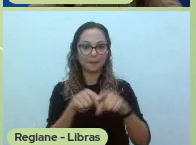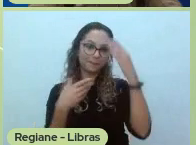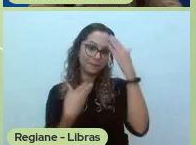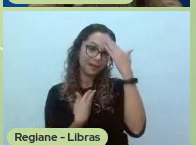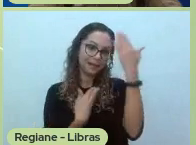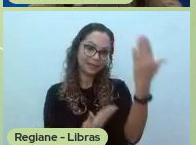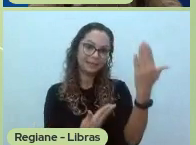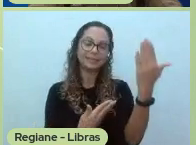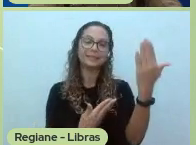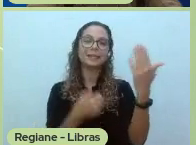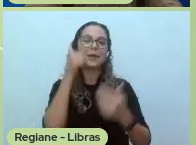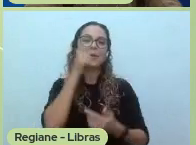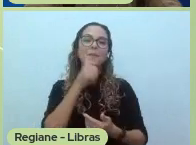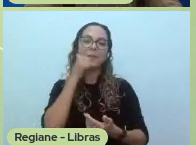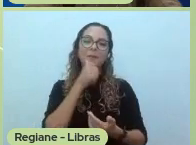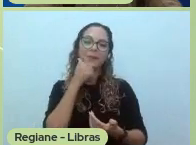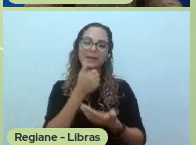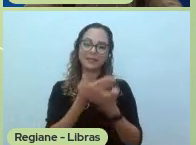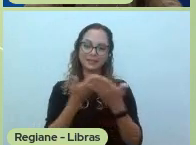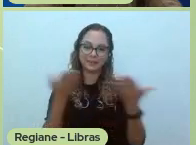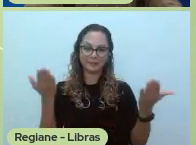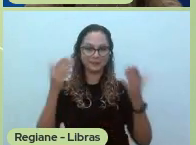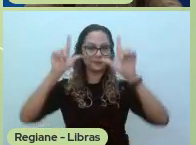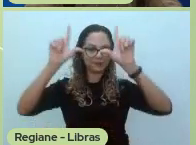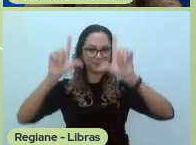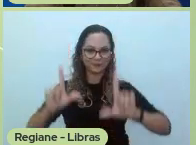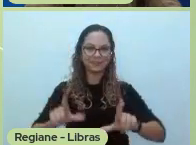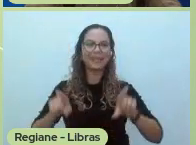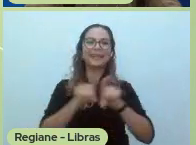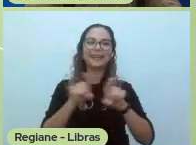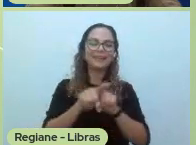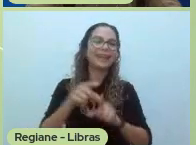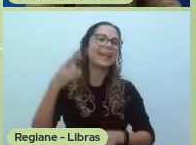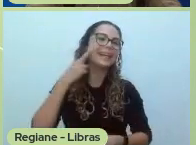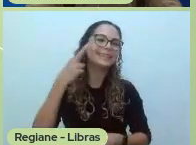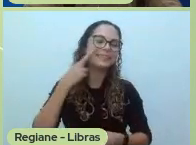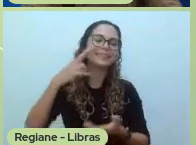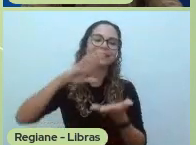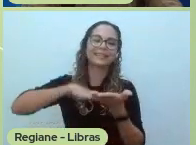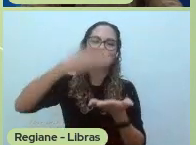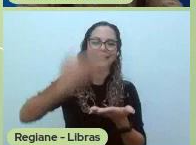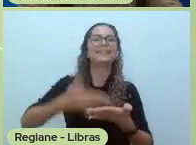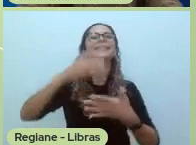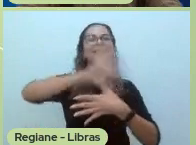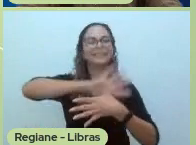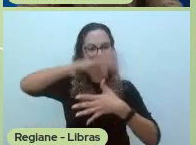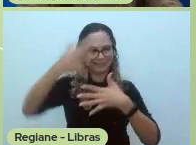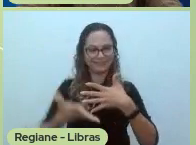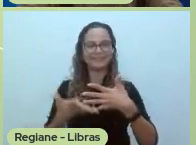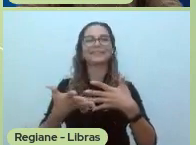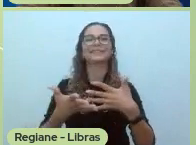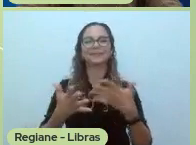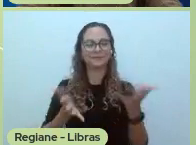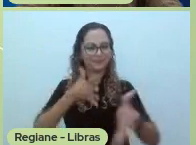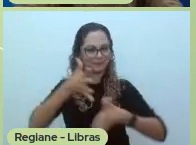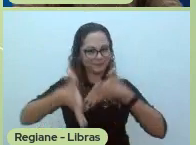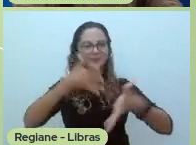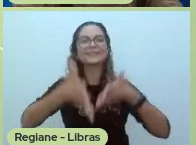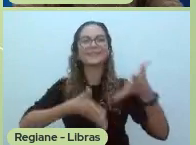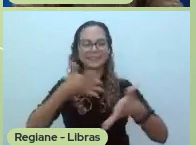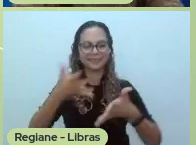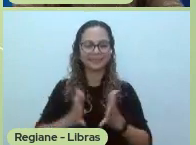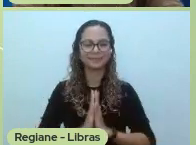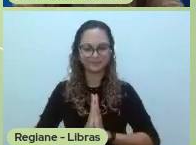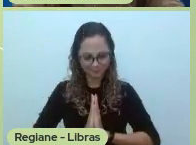as minhas colegas de painel, agradeço a Regiane também que está fazendo aqui a interpretação em Libras.